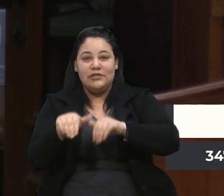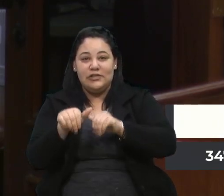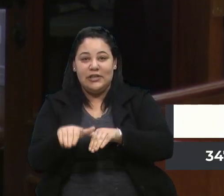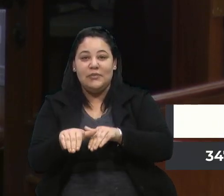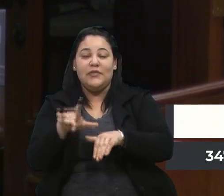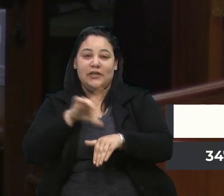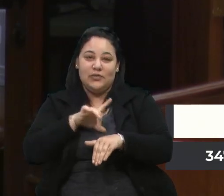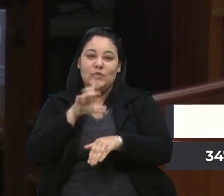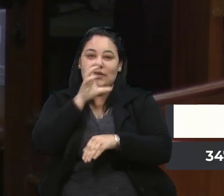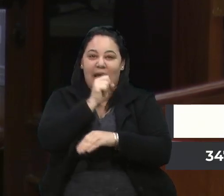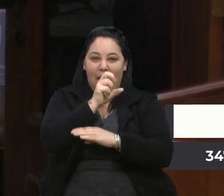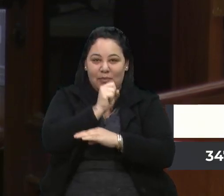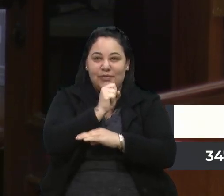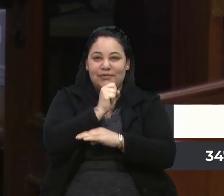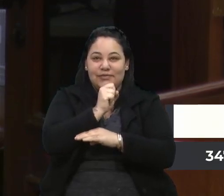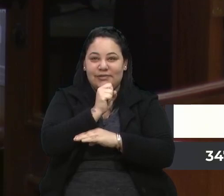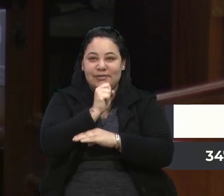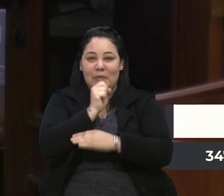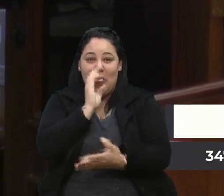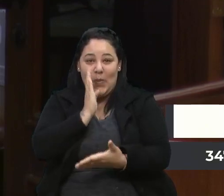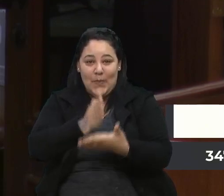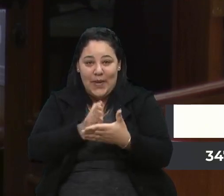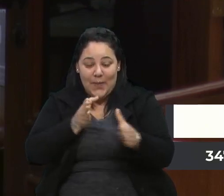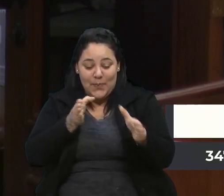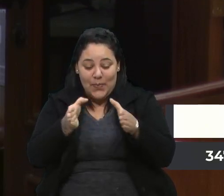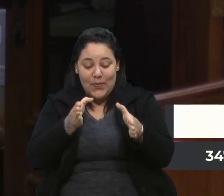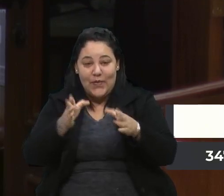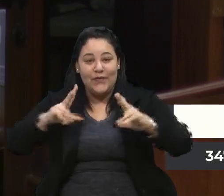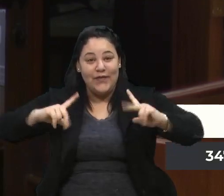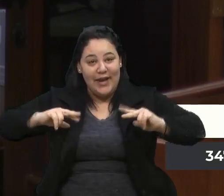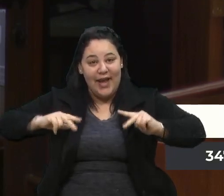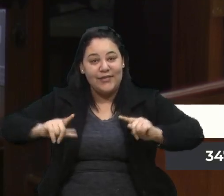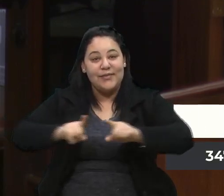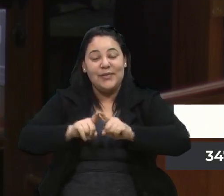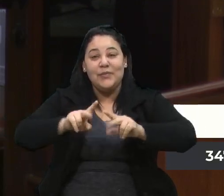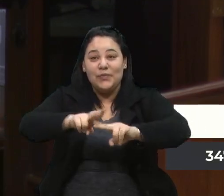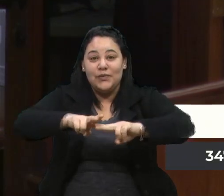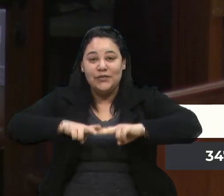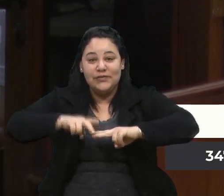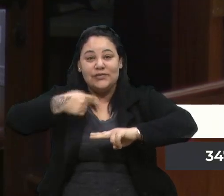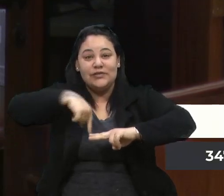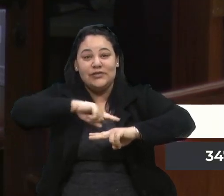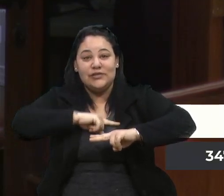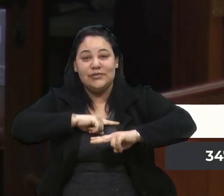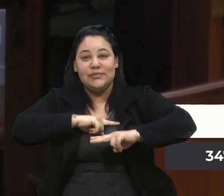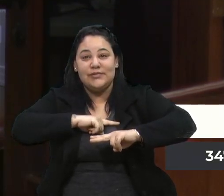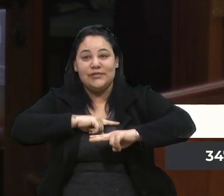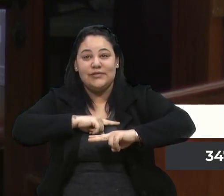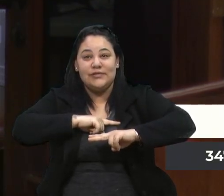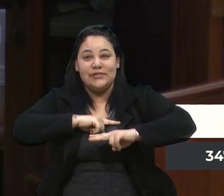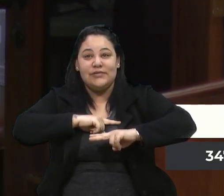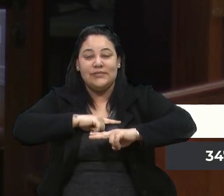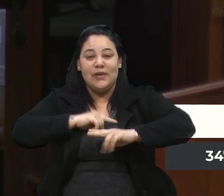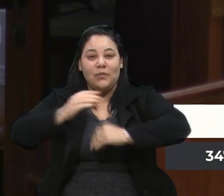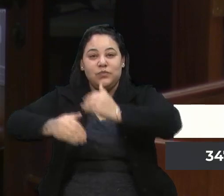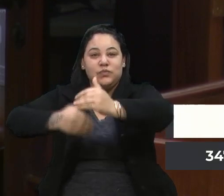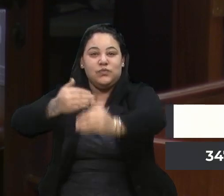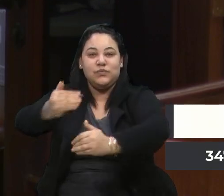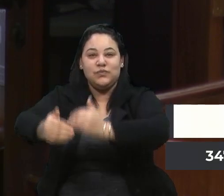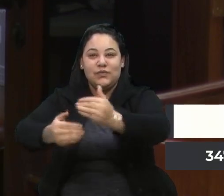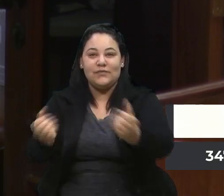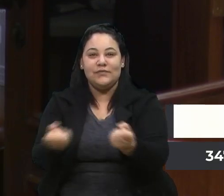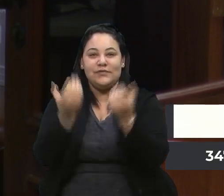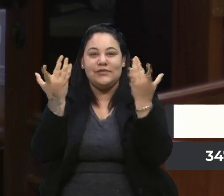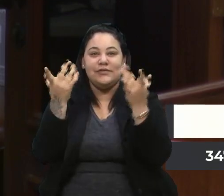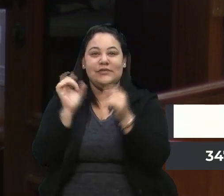Então, acabou ficando bem no meio da semana do feriado, inclusive. Por isso que nós vamos protelar aí as festividades aí do 12 e vamos